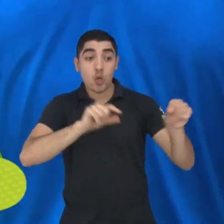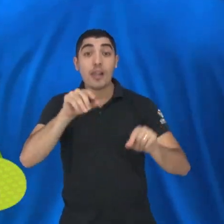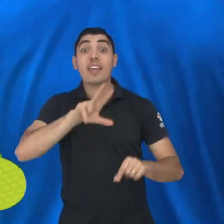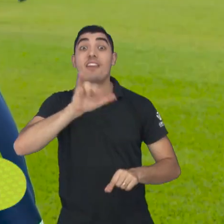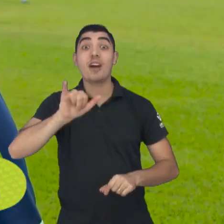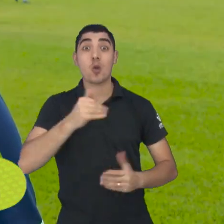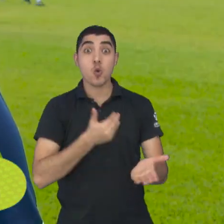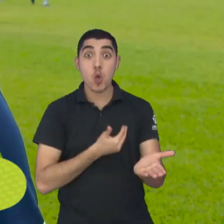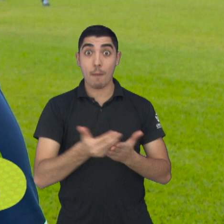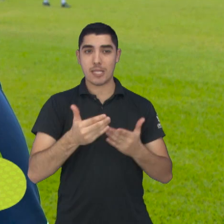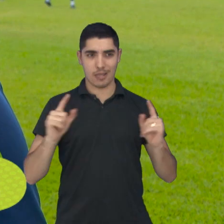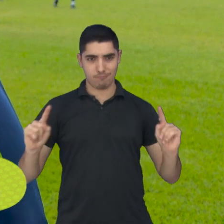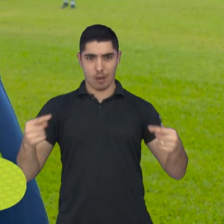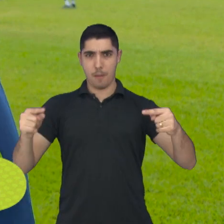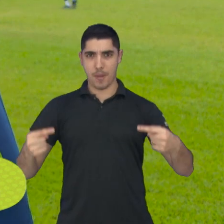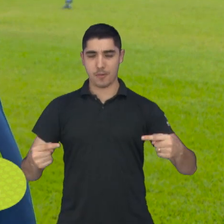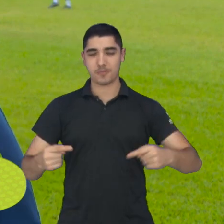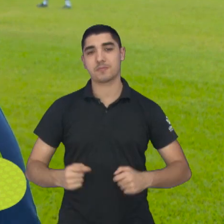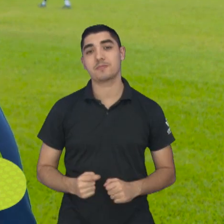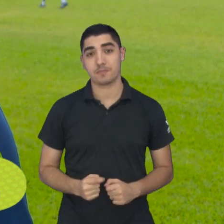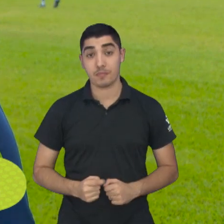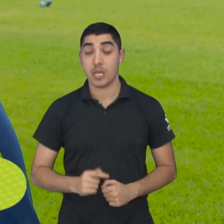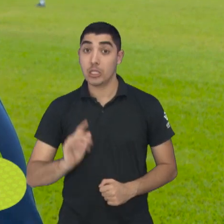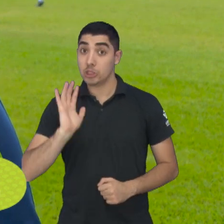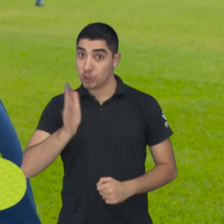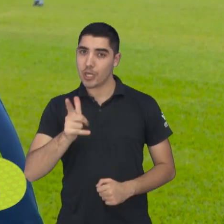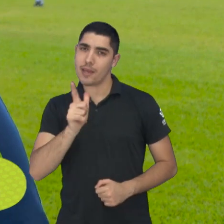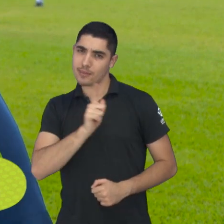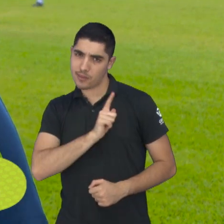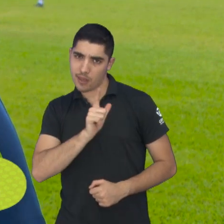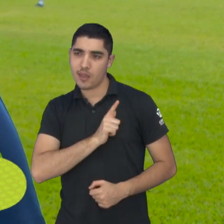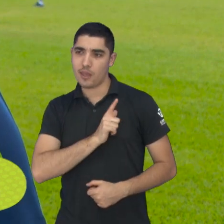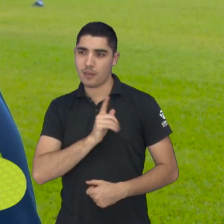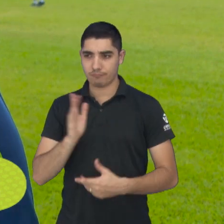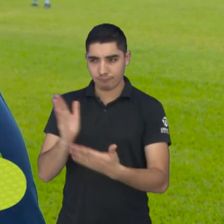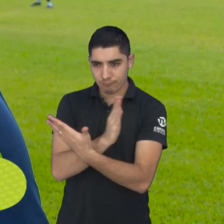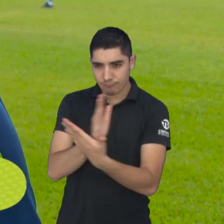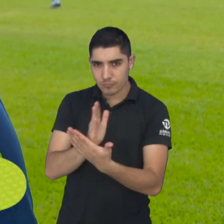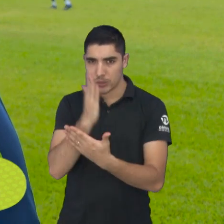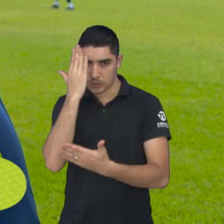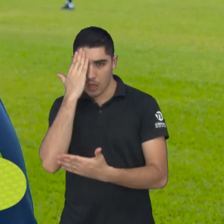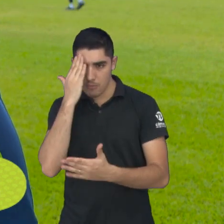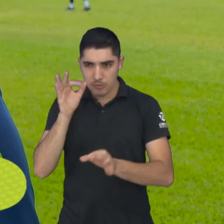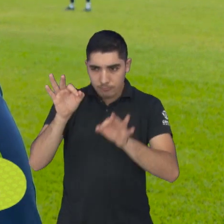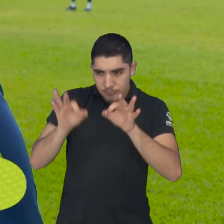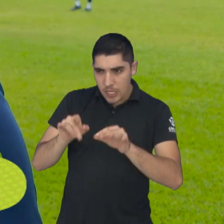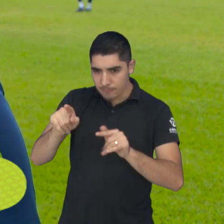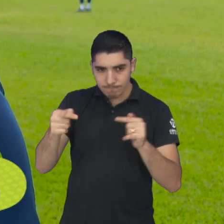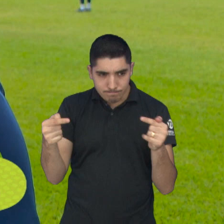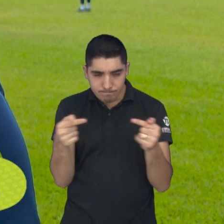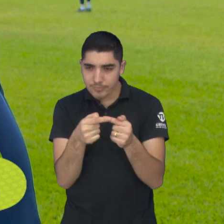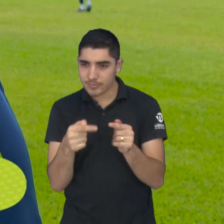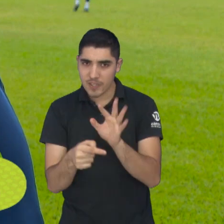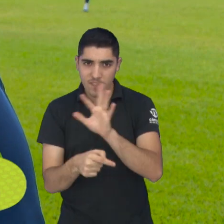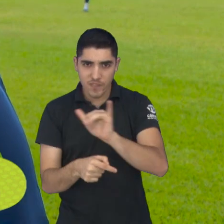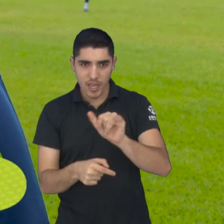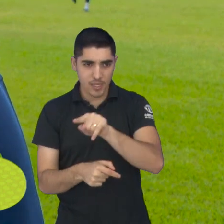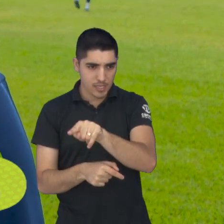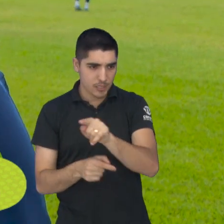estreia. Nós já temos uma base aqui, isso facilita bastante, né, os encaixes. Nós